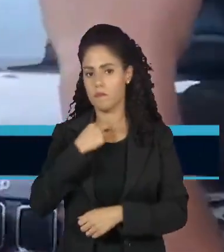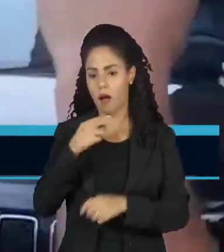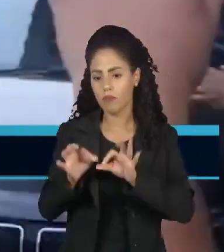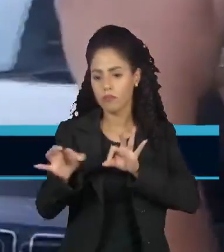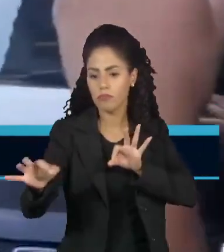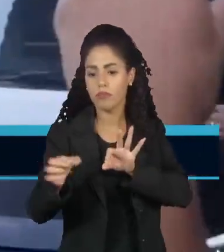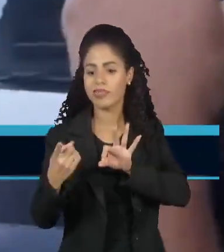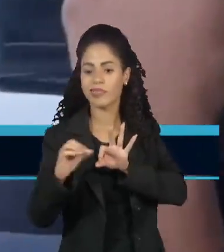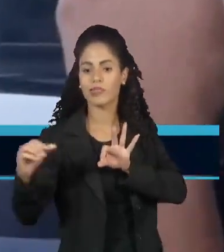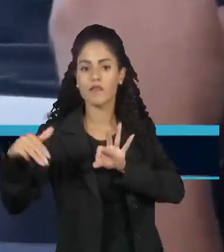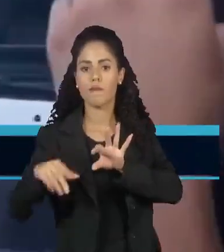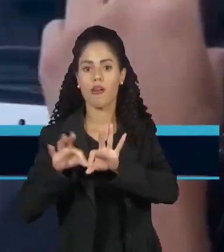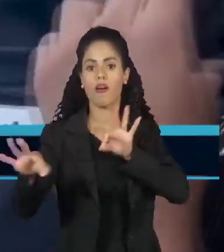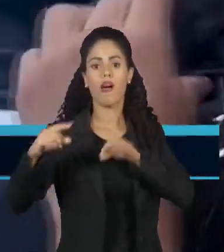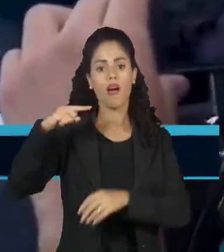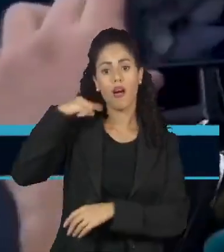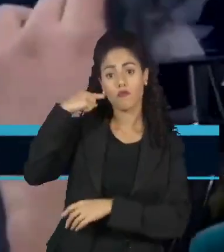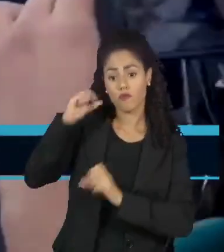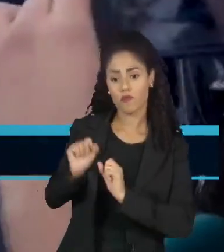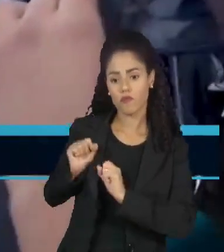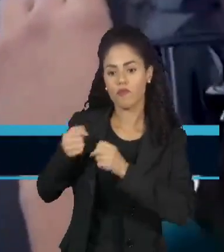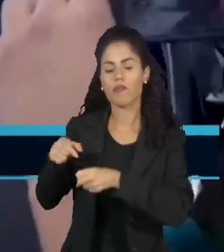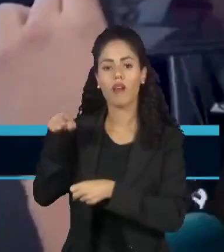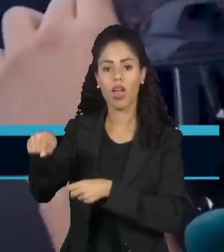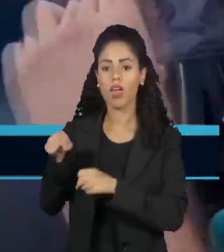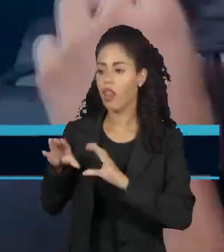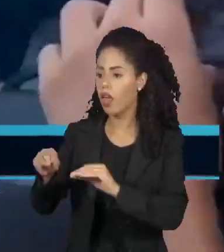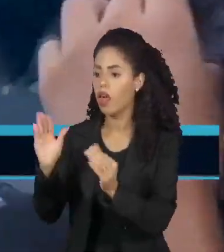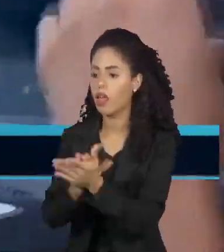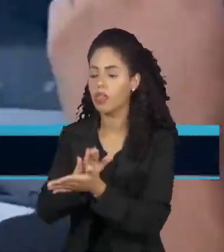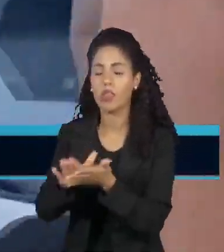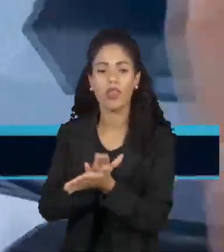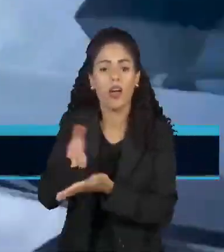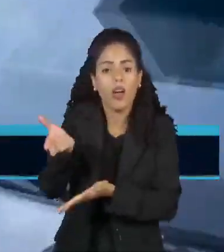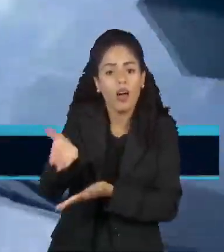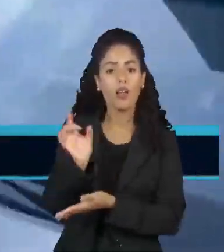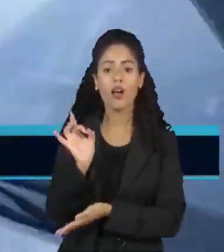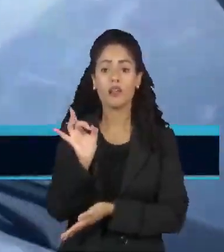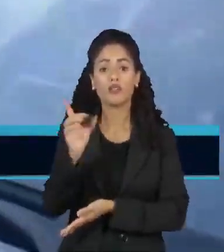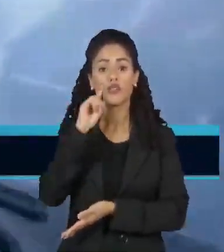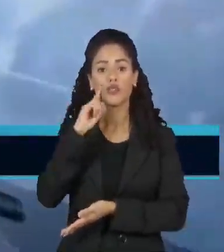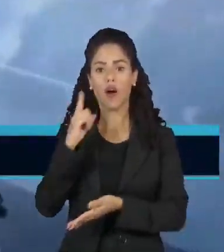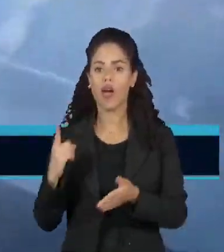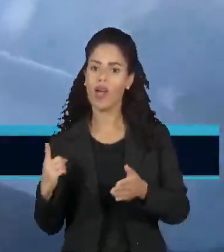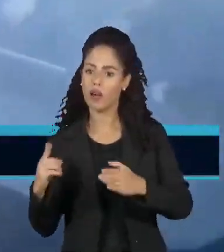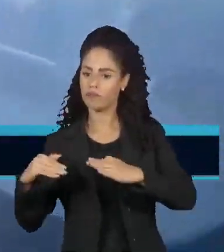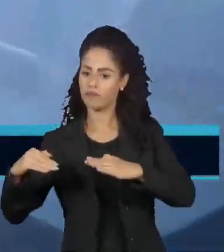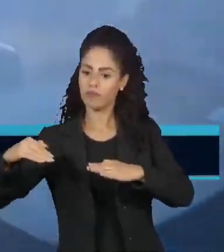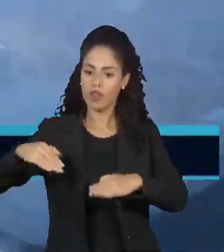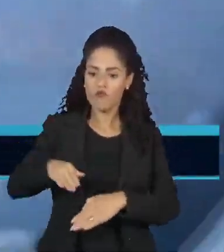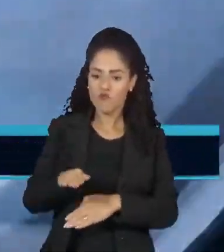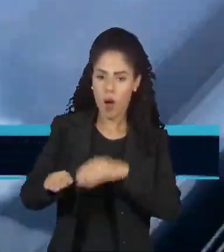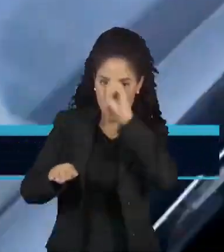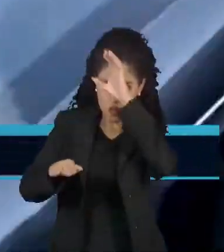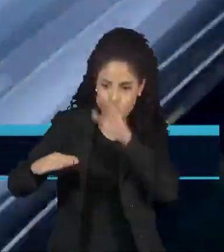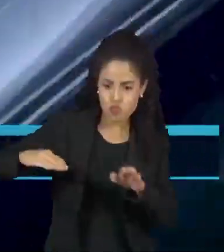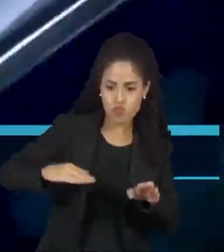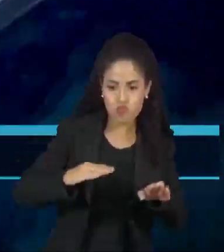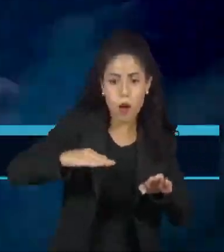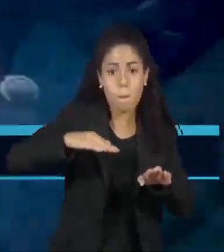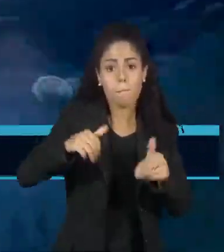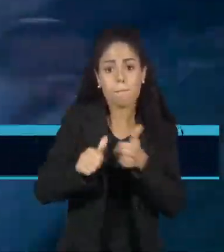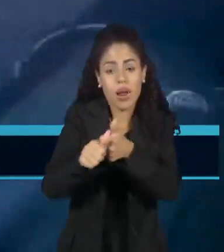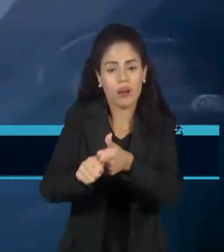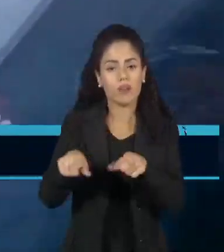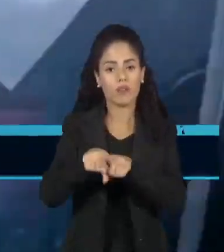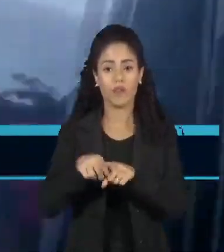advogados de bolsonaro alegaram que ele não importunou a baleia já que teria sido ela quem se aproximou do ex-presidente Esse